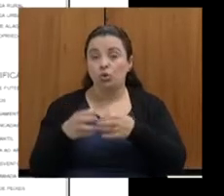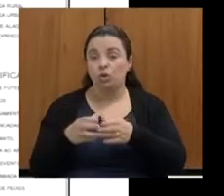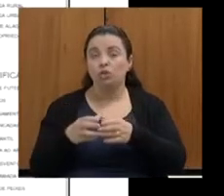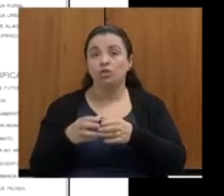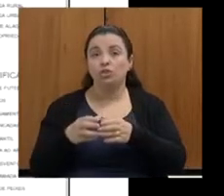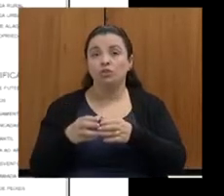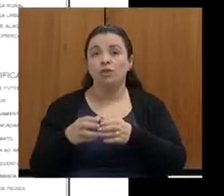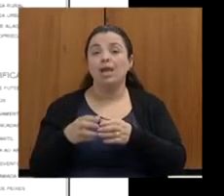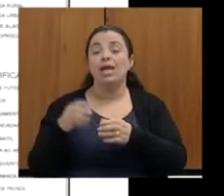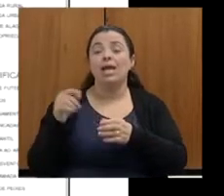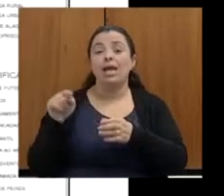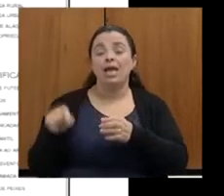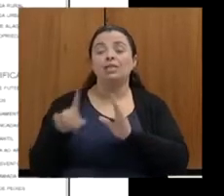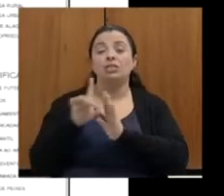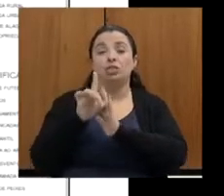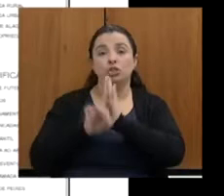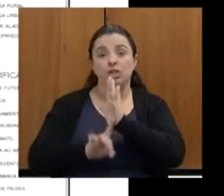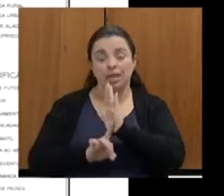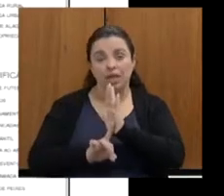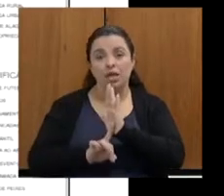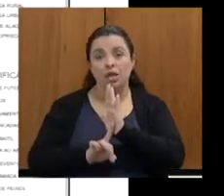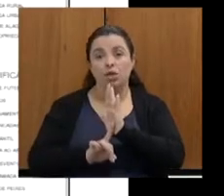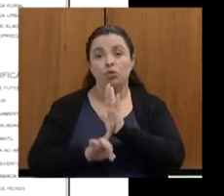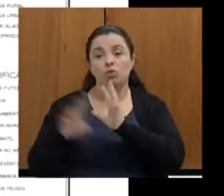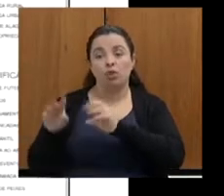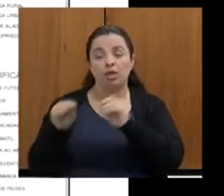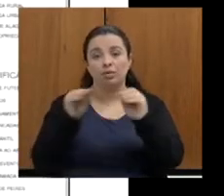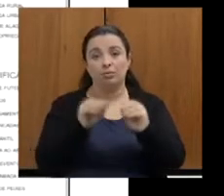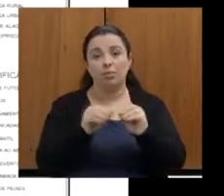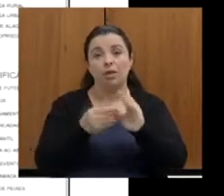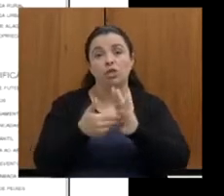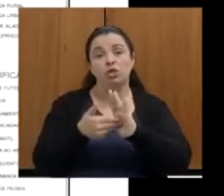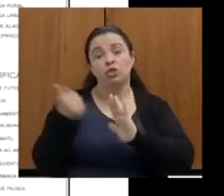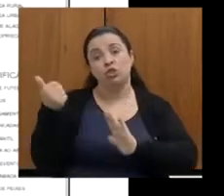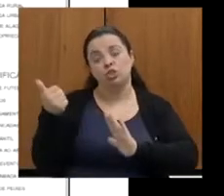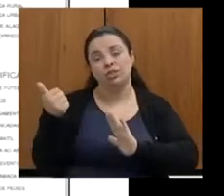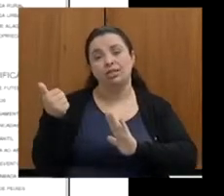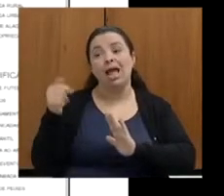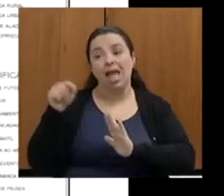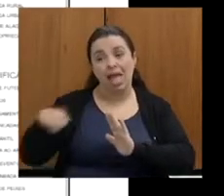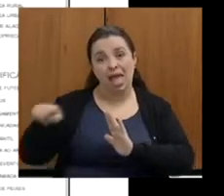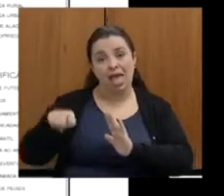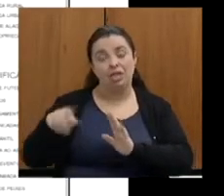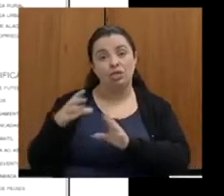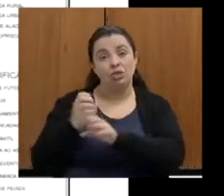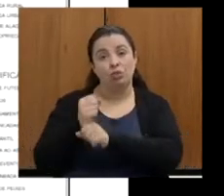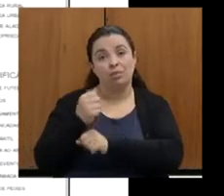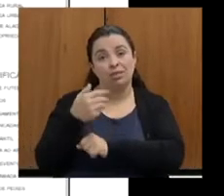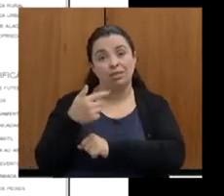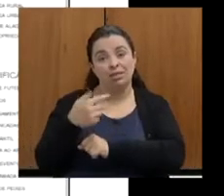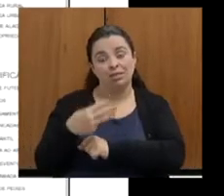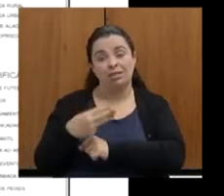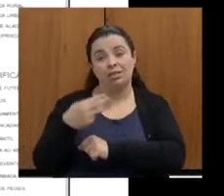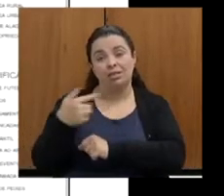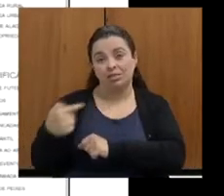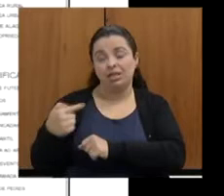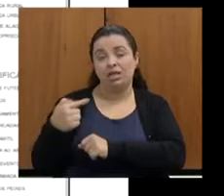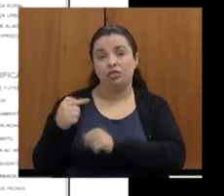Desse direito do ressentimento né da 37 famílias eles mantiveram